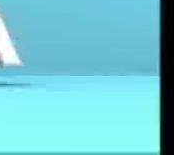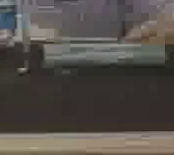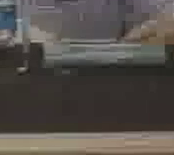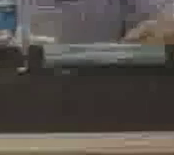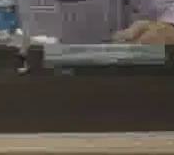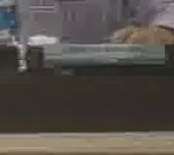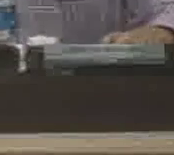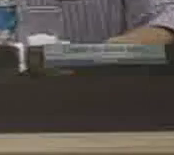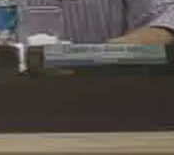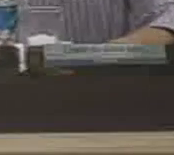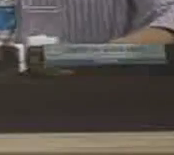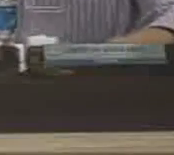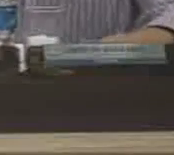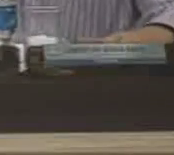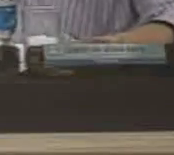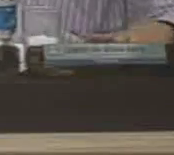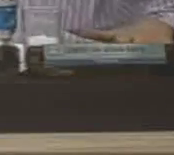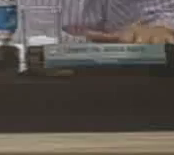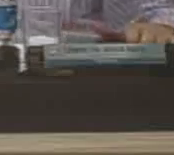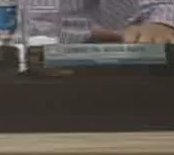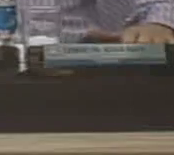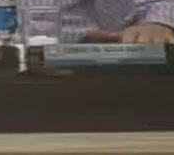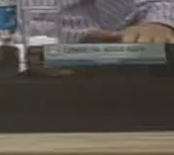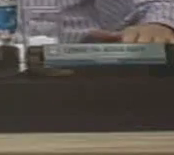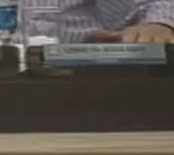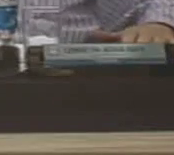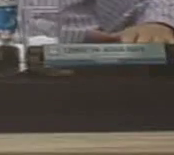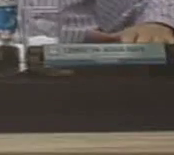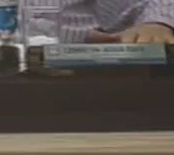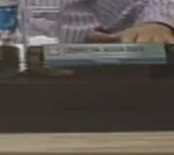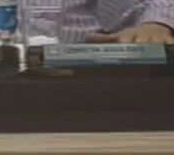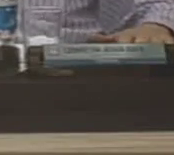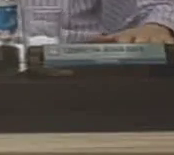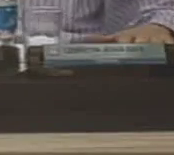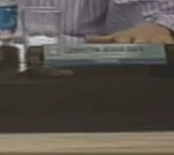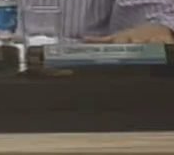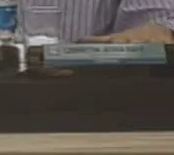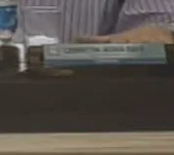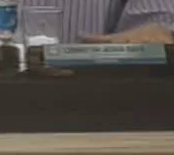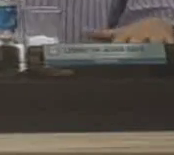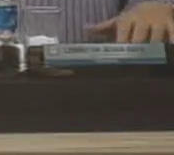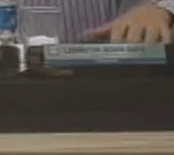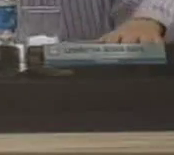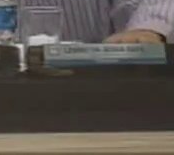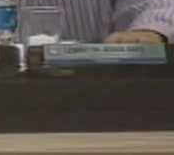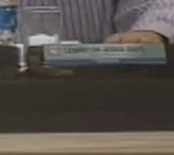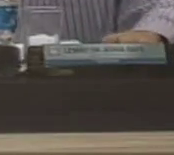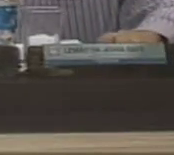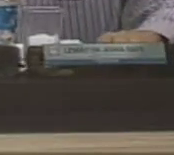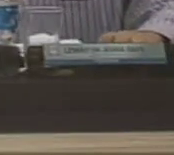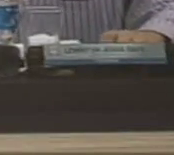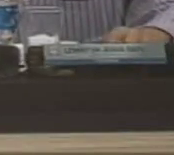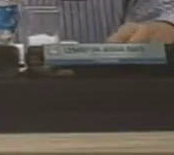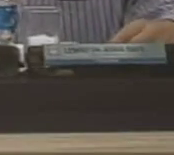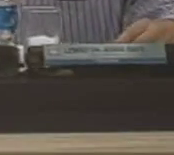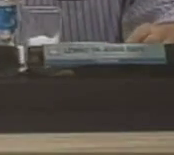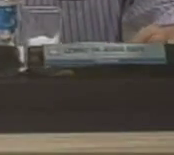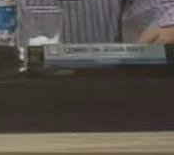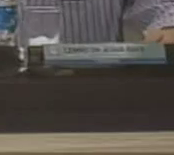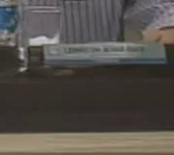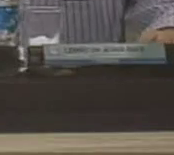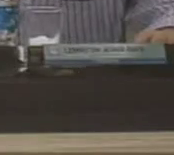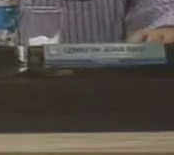A sessão está reaberta. Ao primeiro secretário. A questão de ordem da nobre vereadora Mayra Costa.